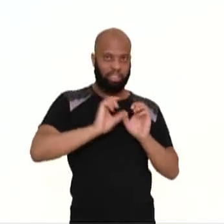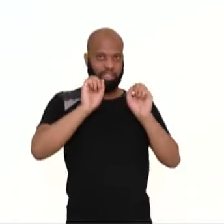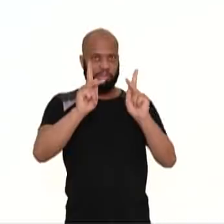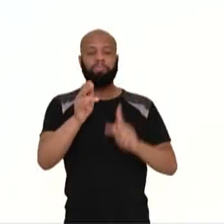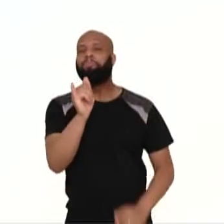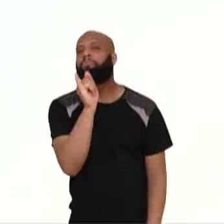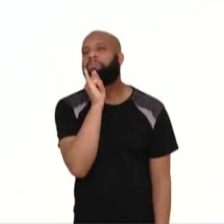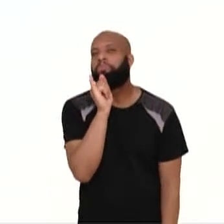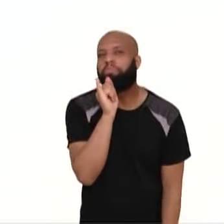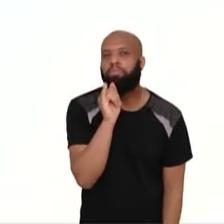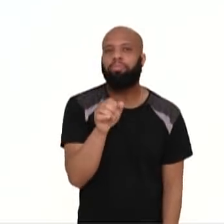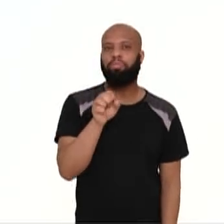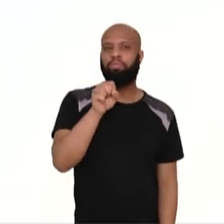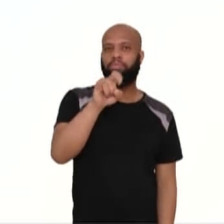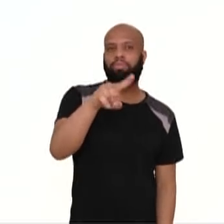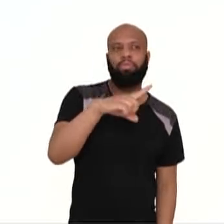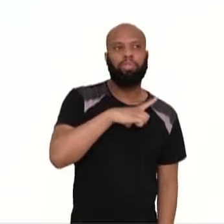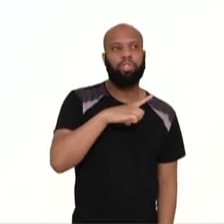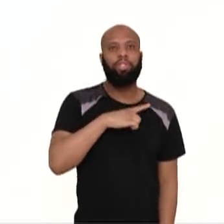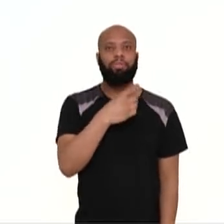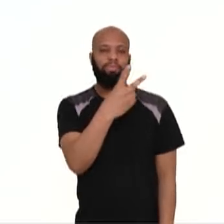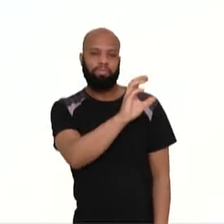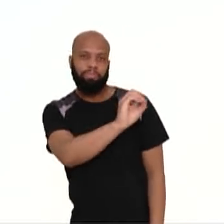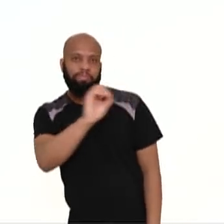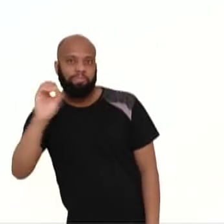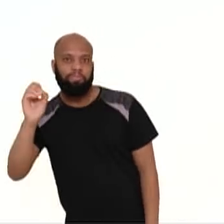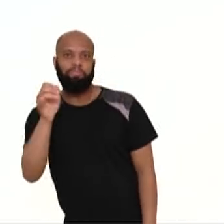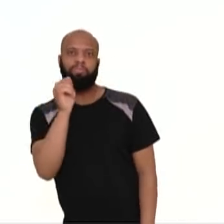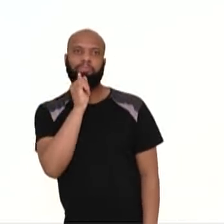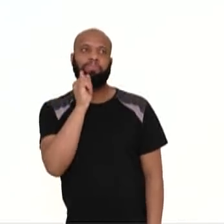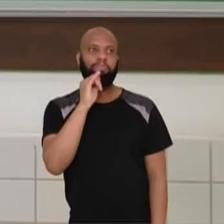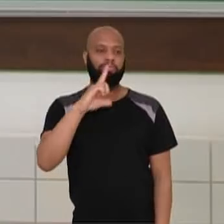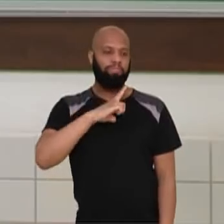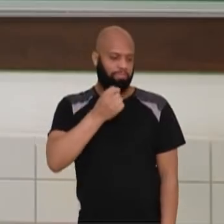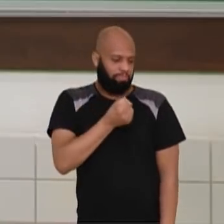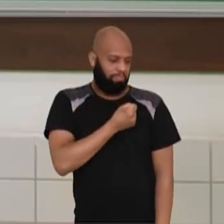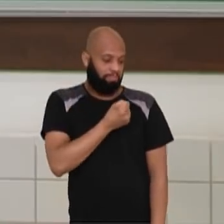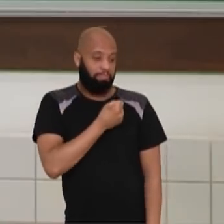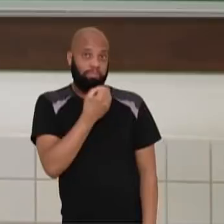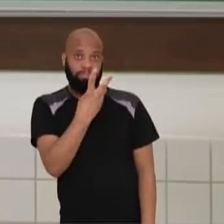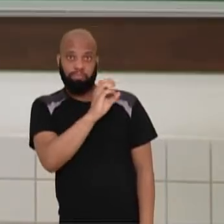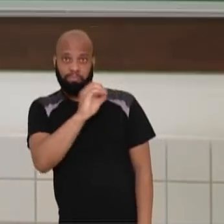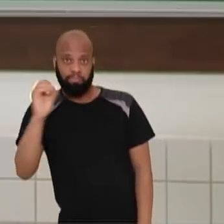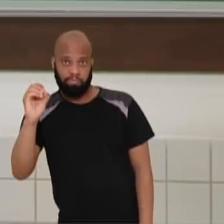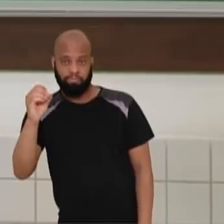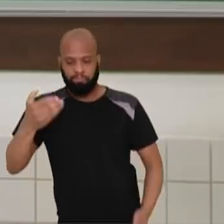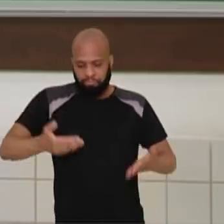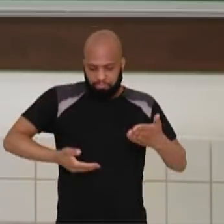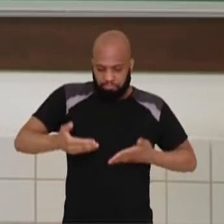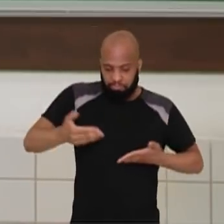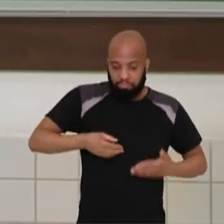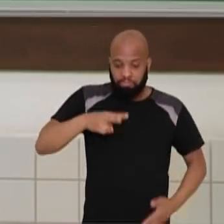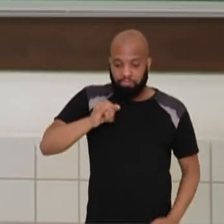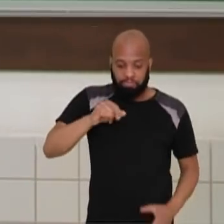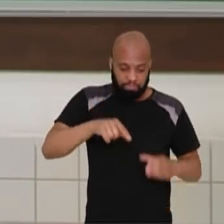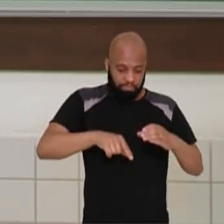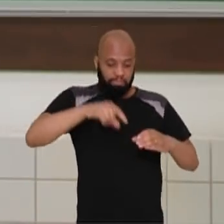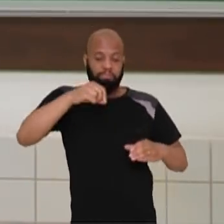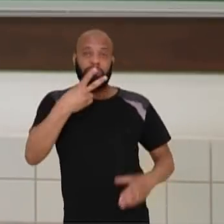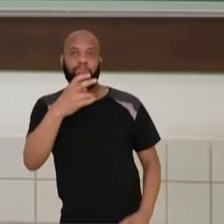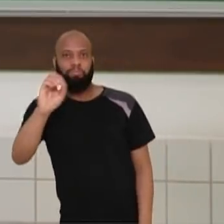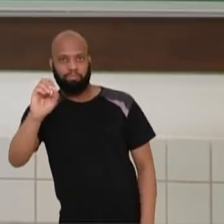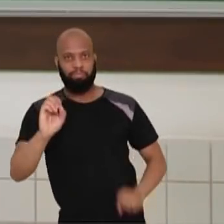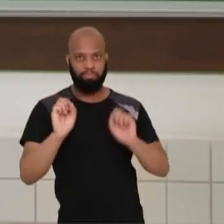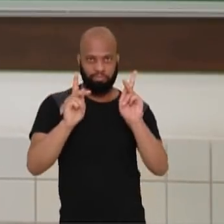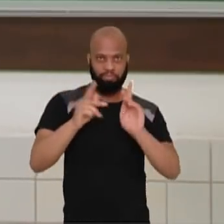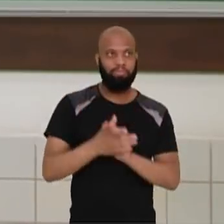Por exemplo, você tem lá 200, vamos numerar esses 200 funcionários e eu vou fazer o sorteio de 30,